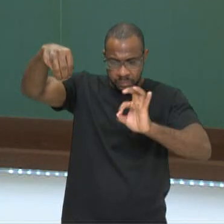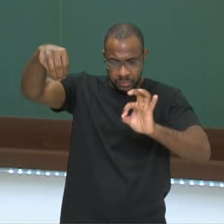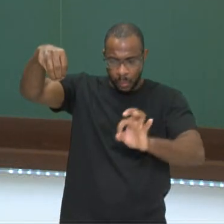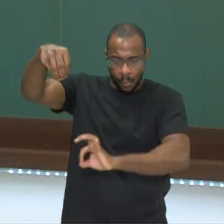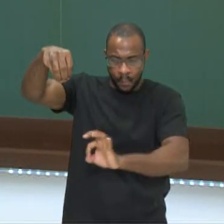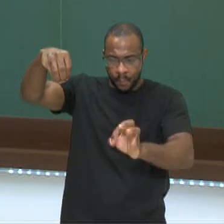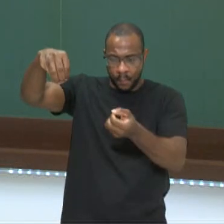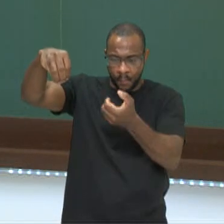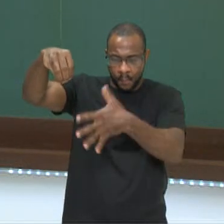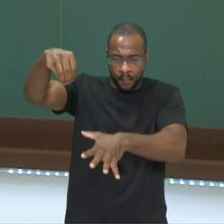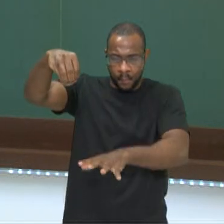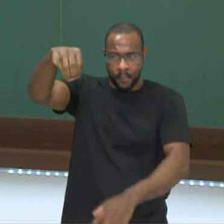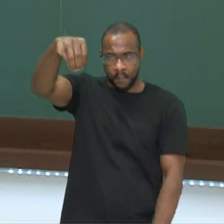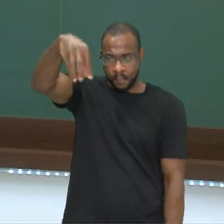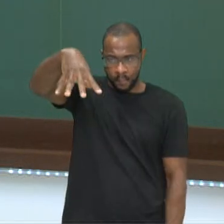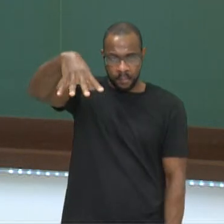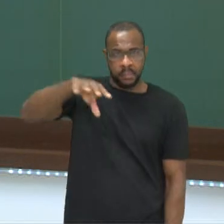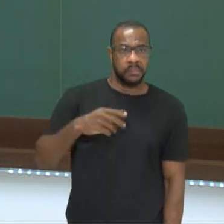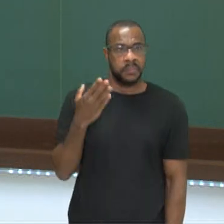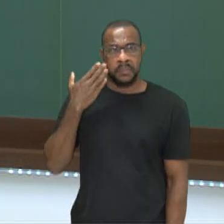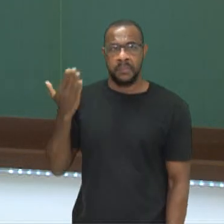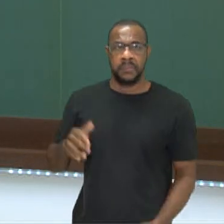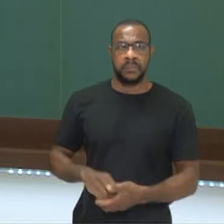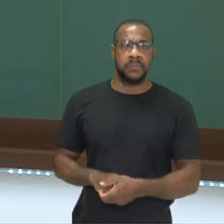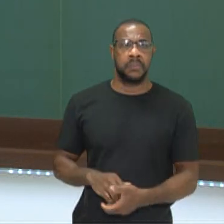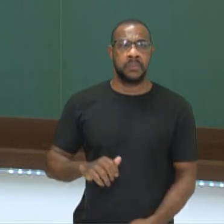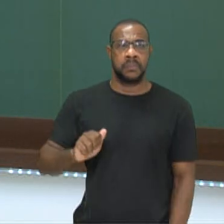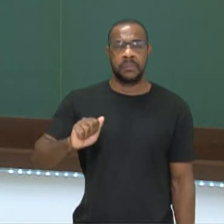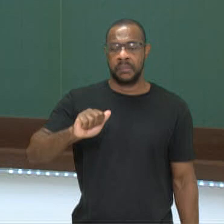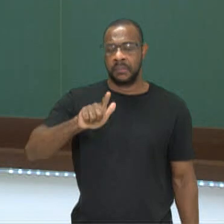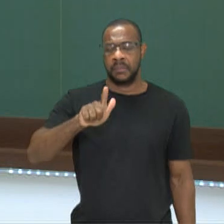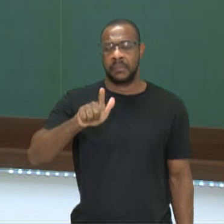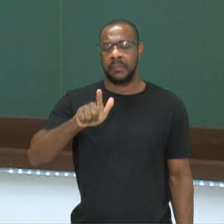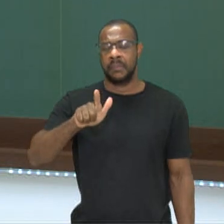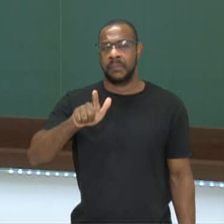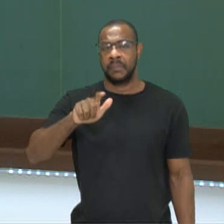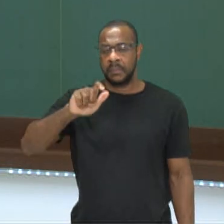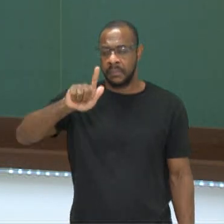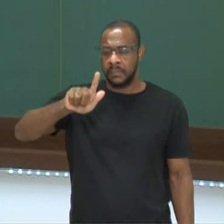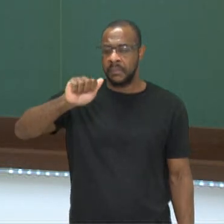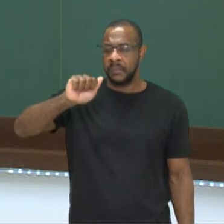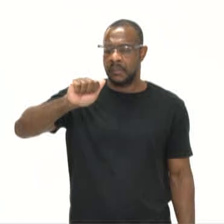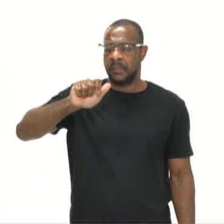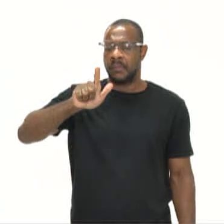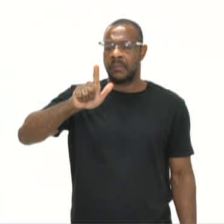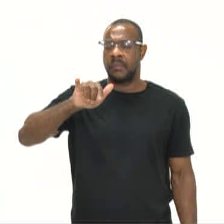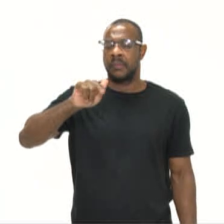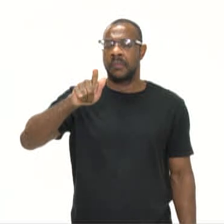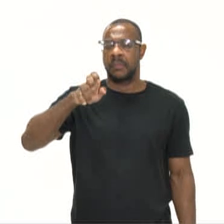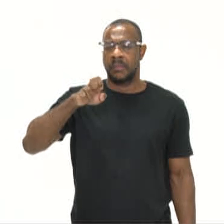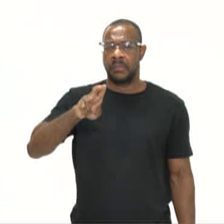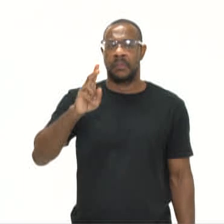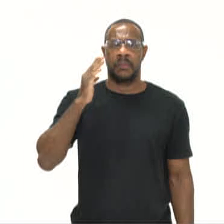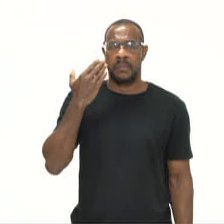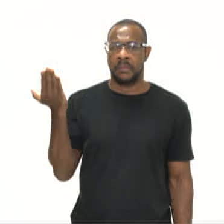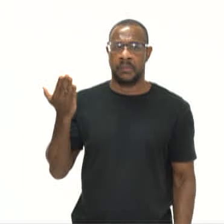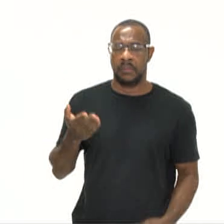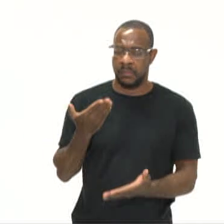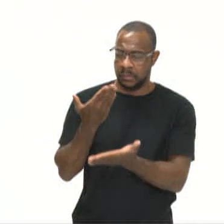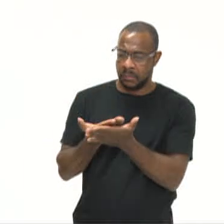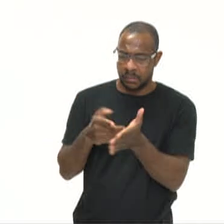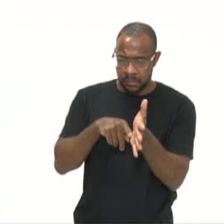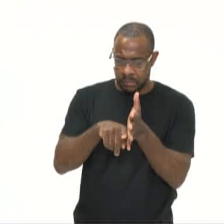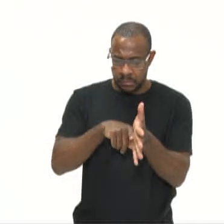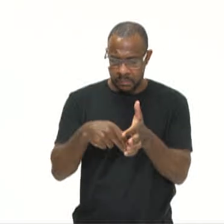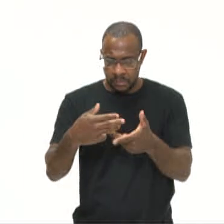No vácuo. Galileu Galilei, ele contribuiu, gente, para os estudos e o conhecimento que temos hoje em astronomia,